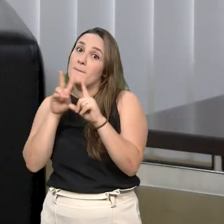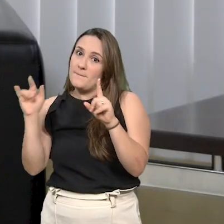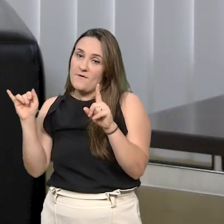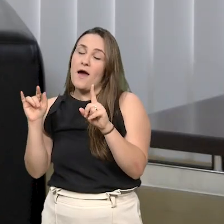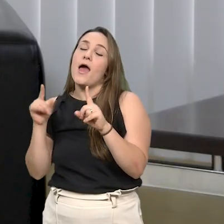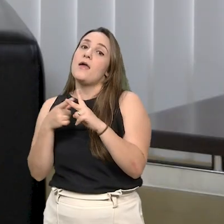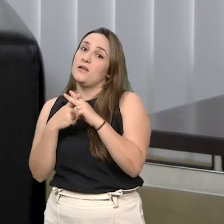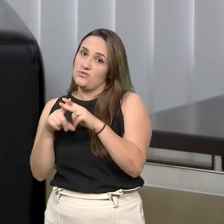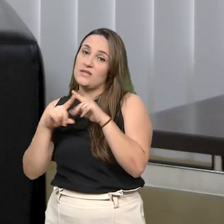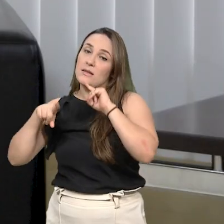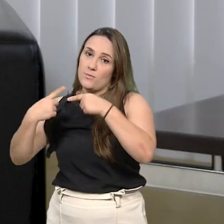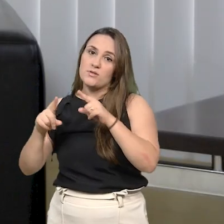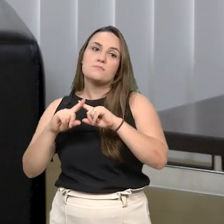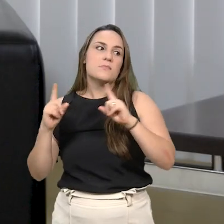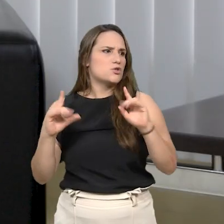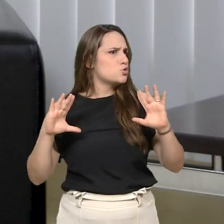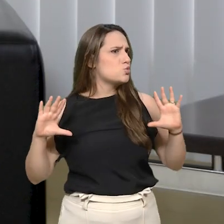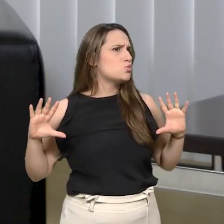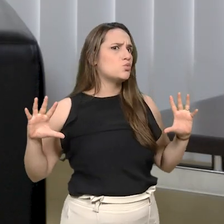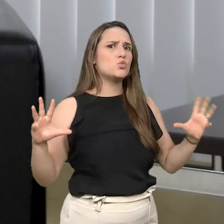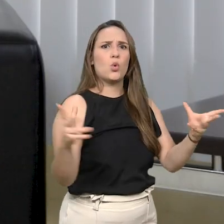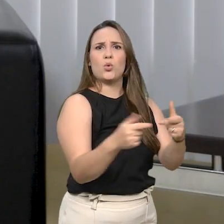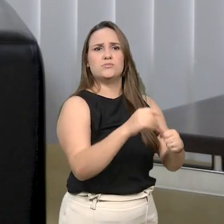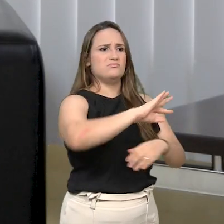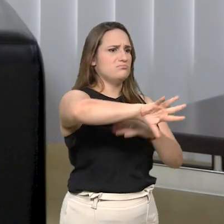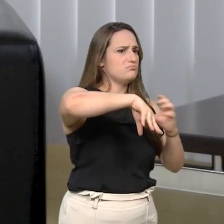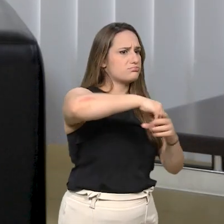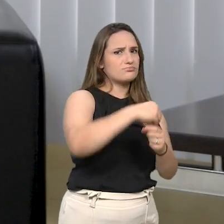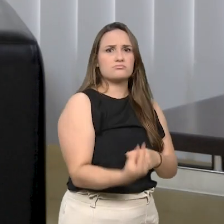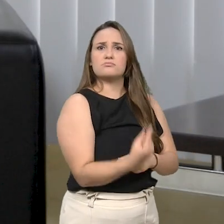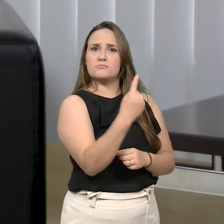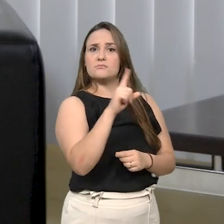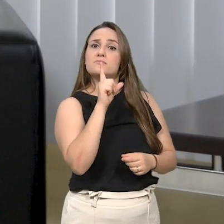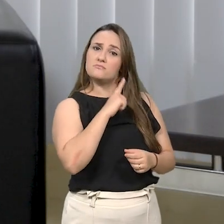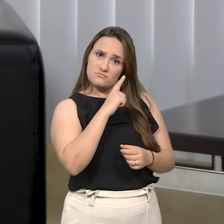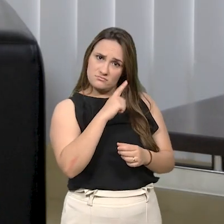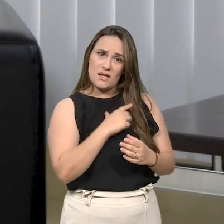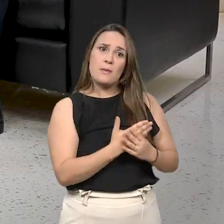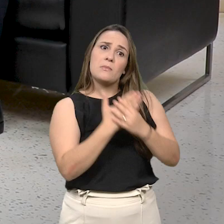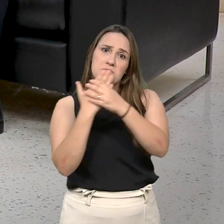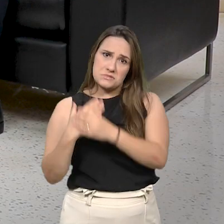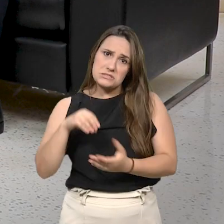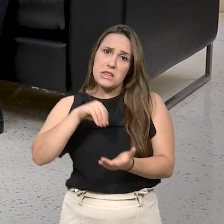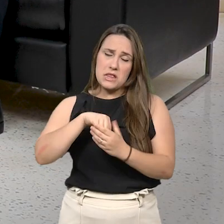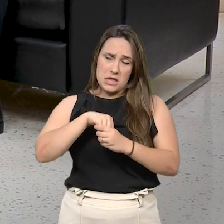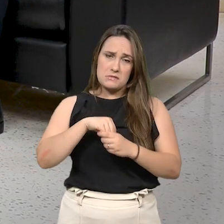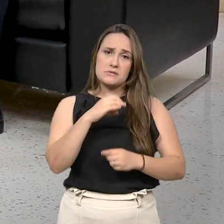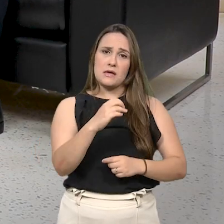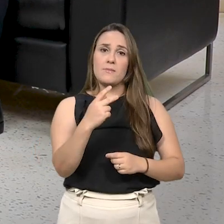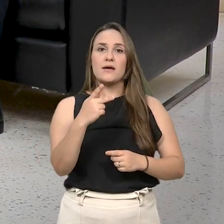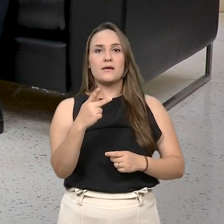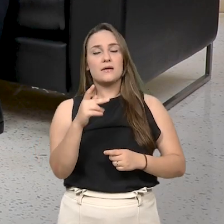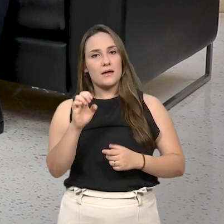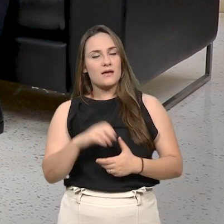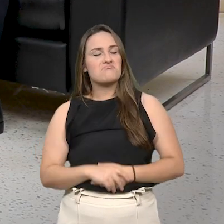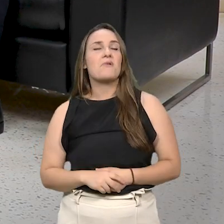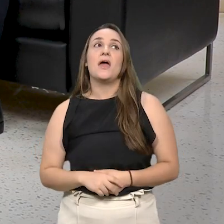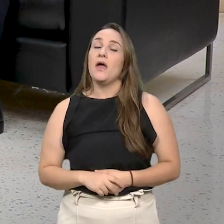daí se vê o peso que tem, né? A central, esse serviço, na verdade, né?